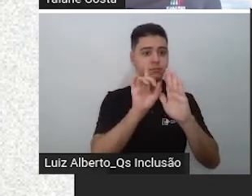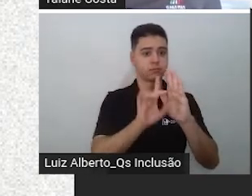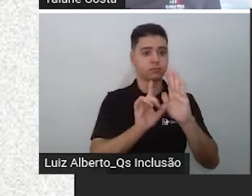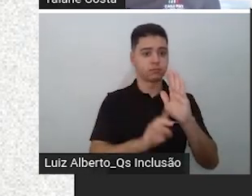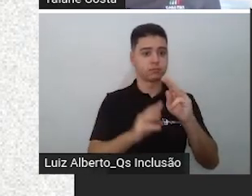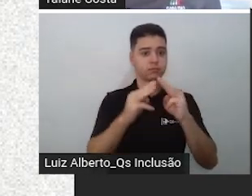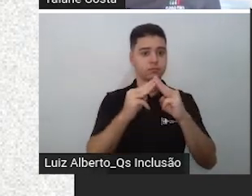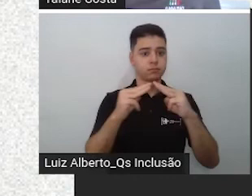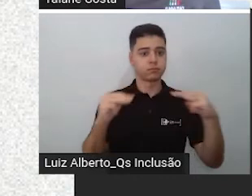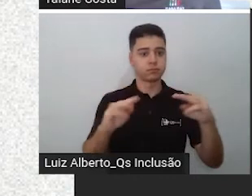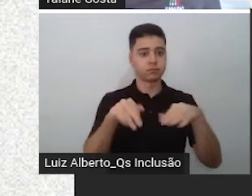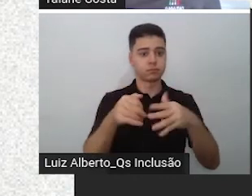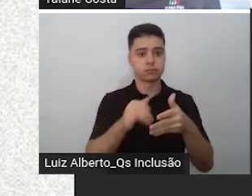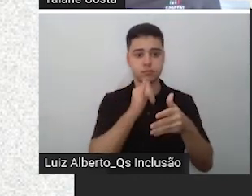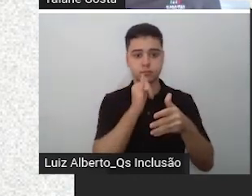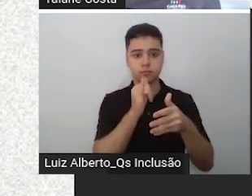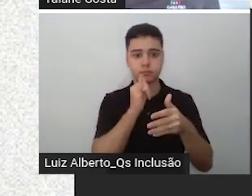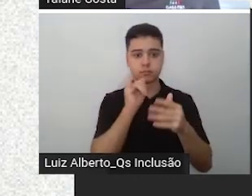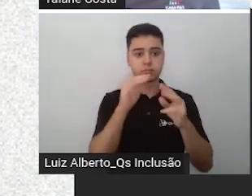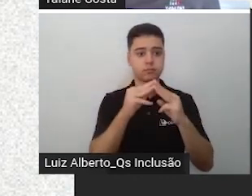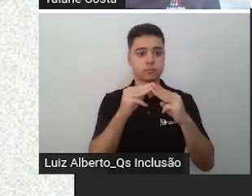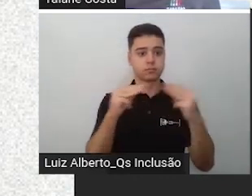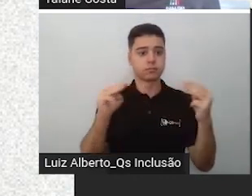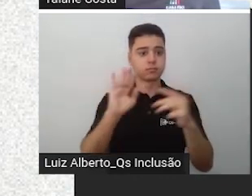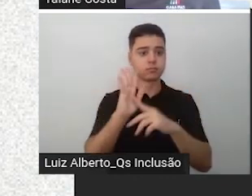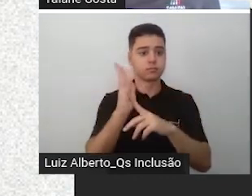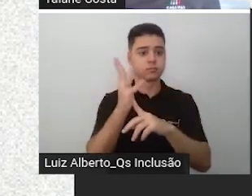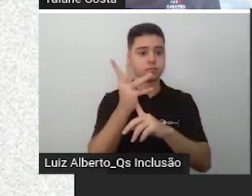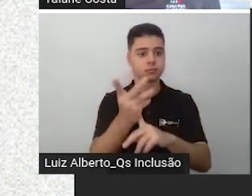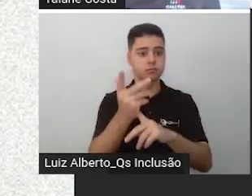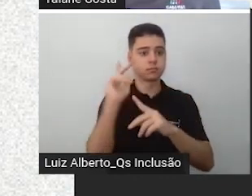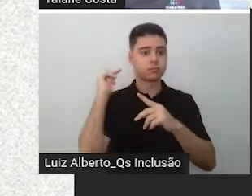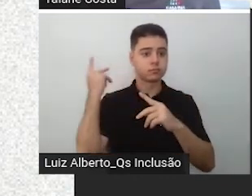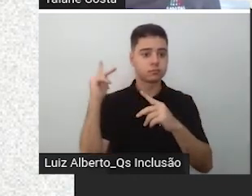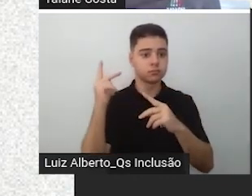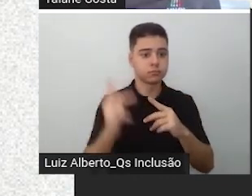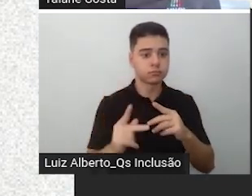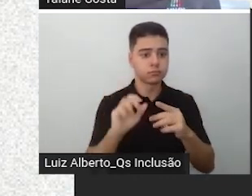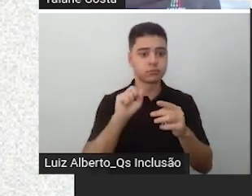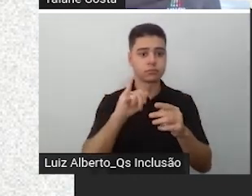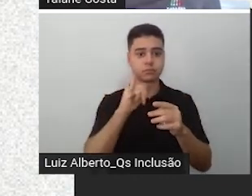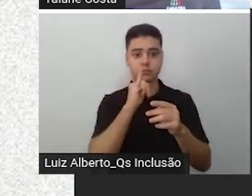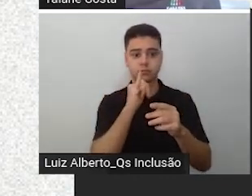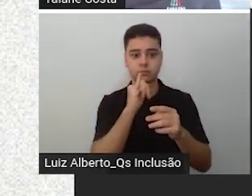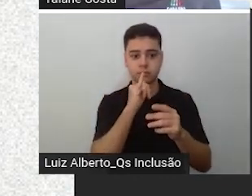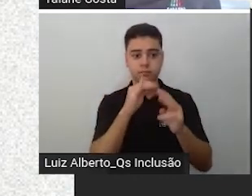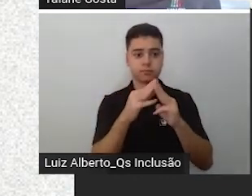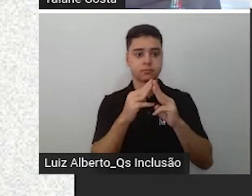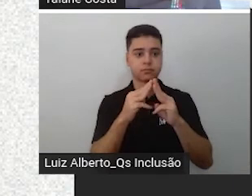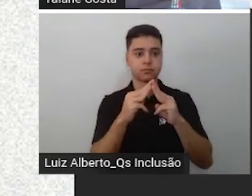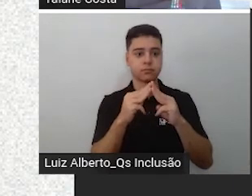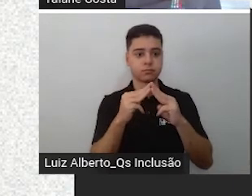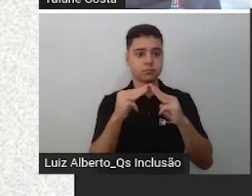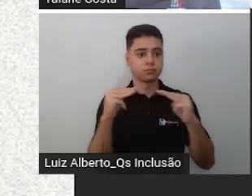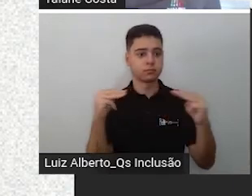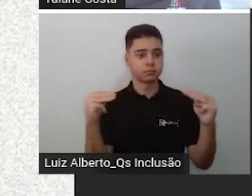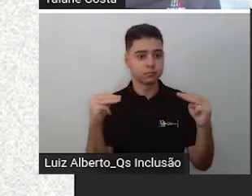museu, né? Se for um museu artístico, se for um museu histórico, se for um museu de